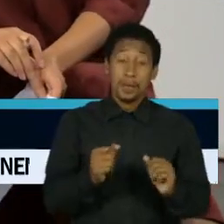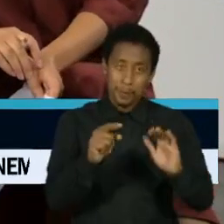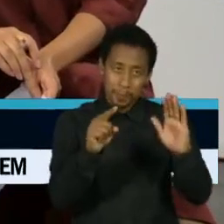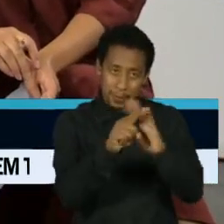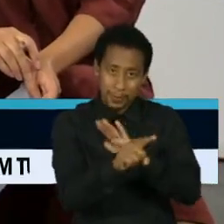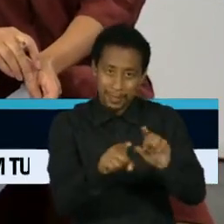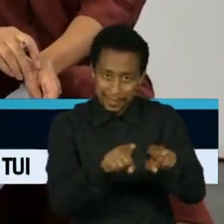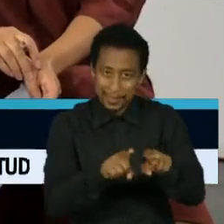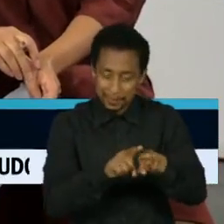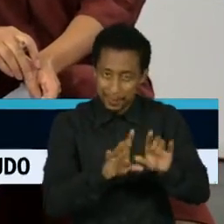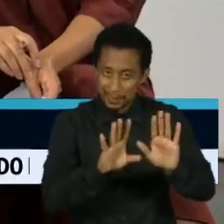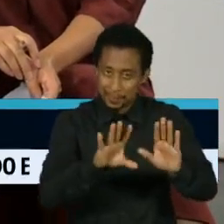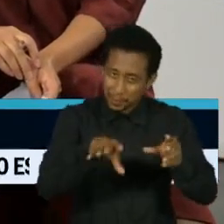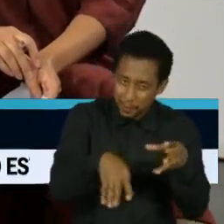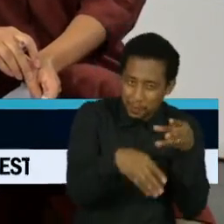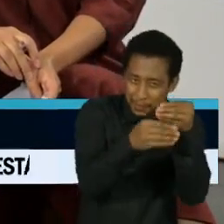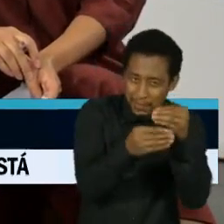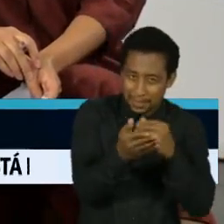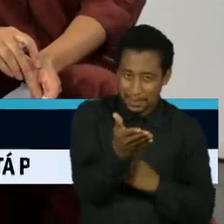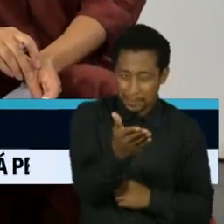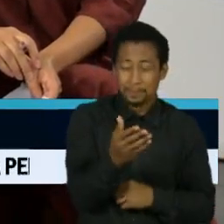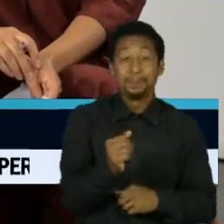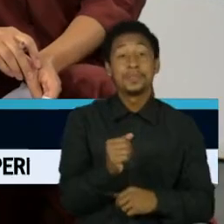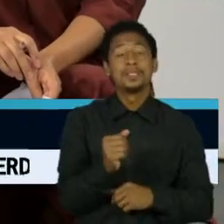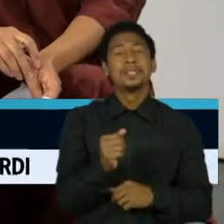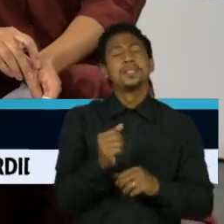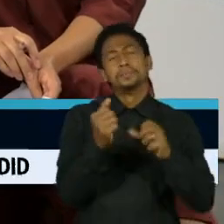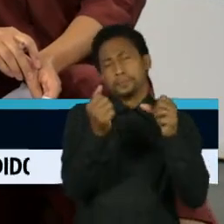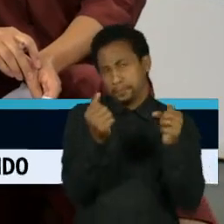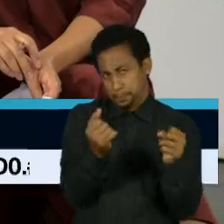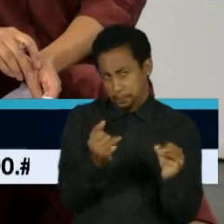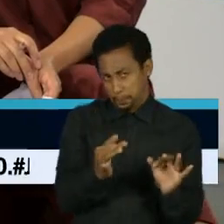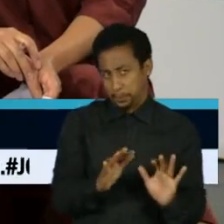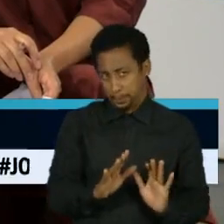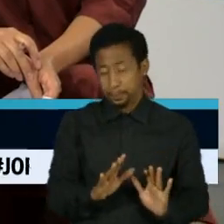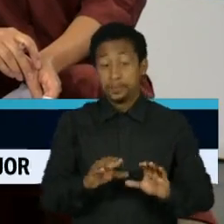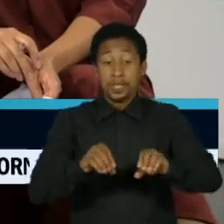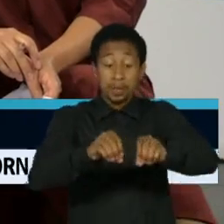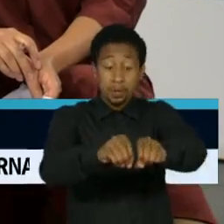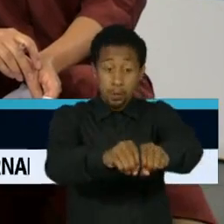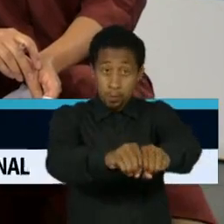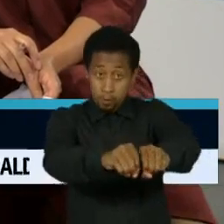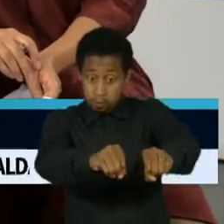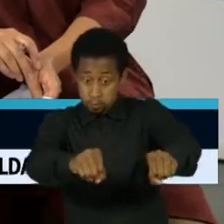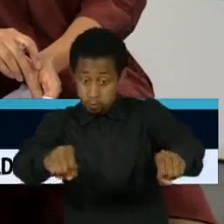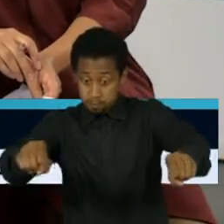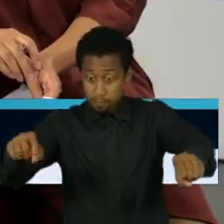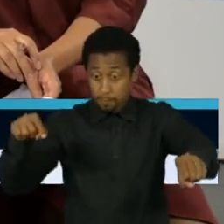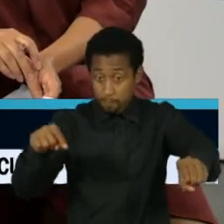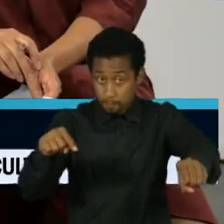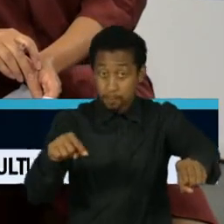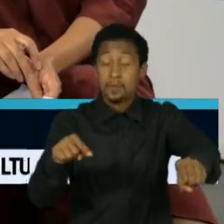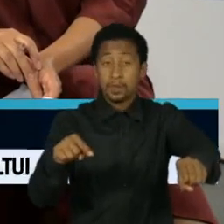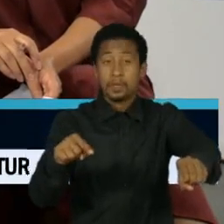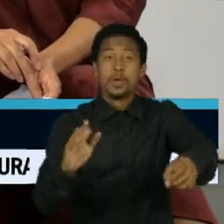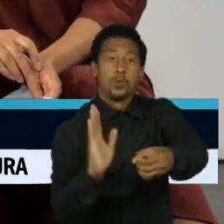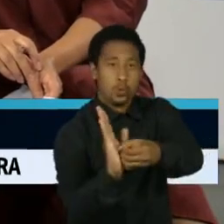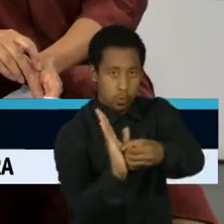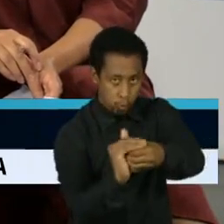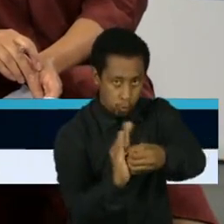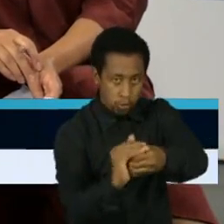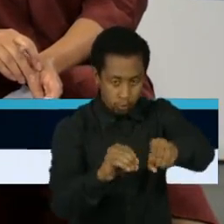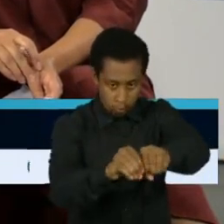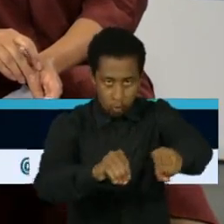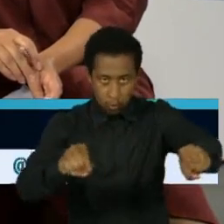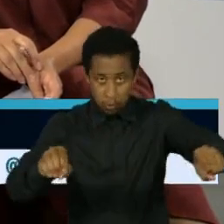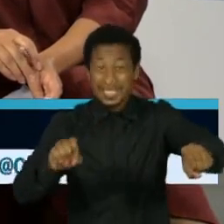continuação da pergunta do Capaz. Para ficar claro, se a tubulação tivesse devidamente escorada, o senhor acha